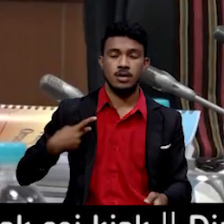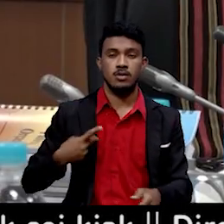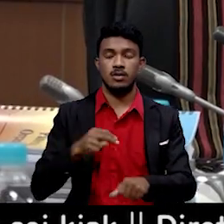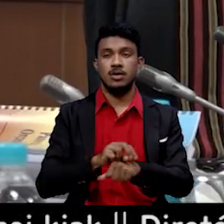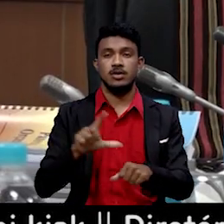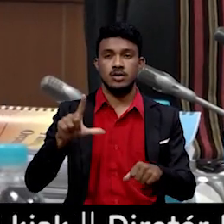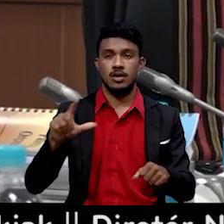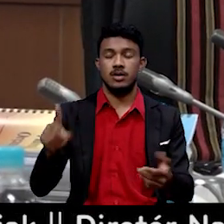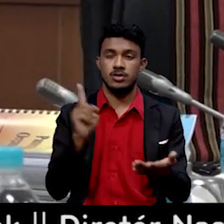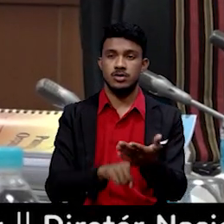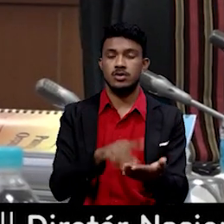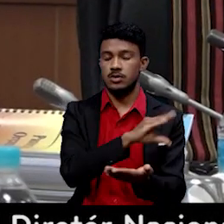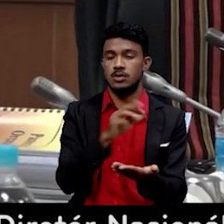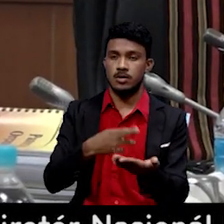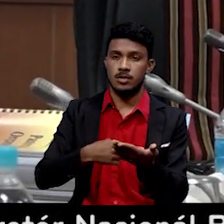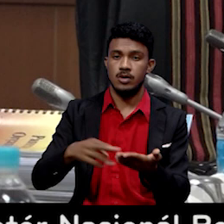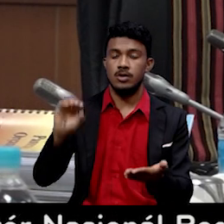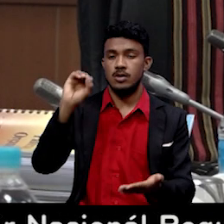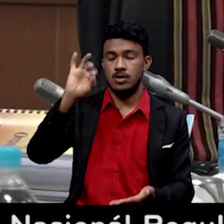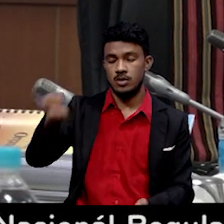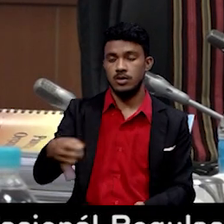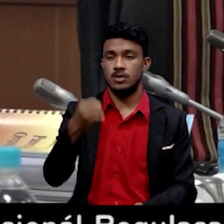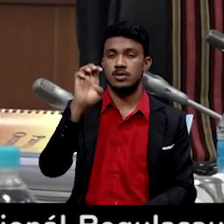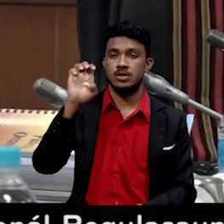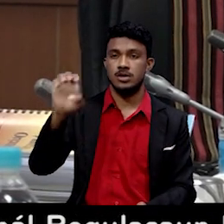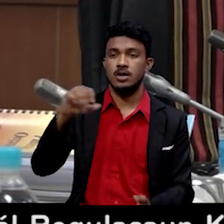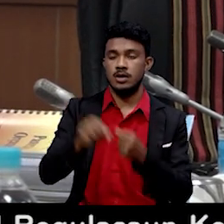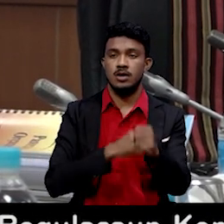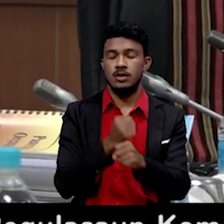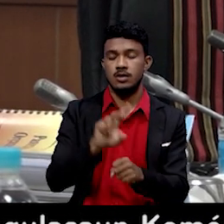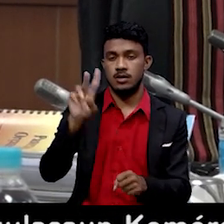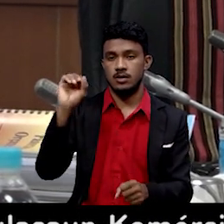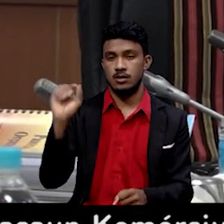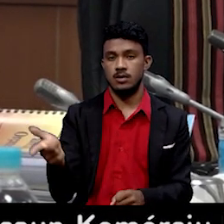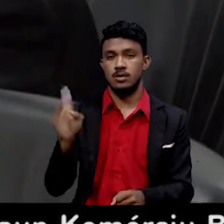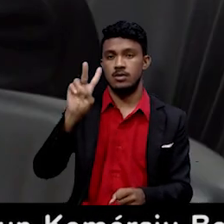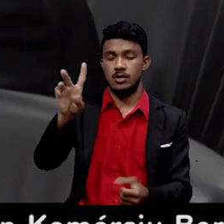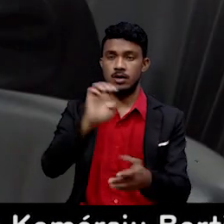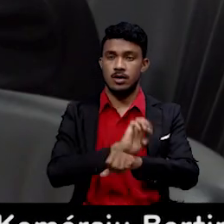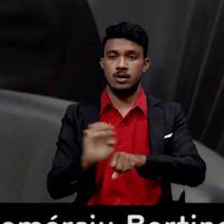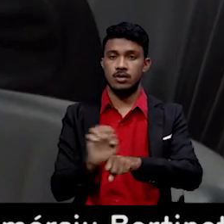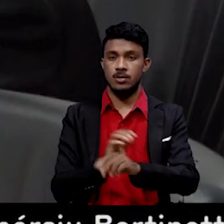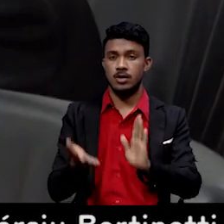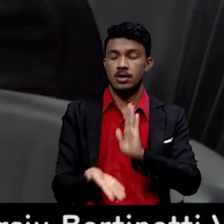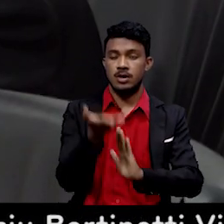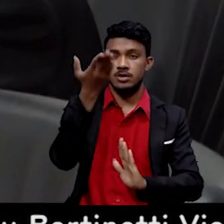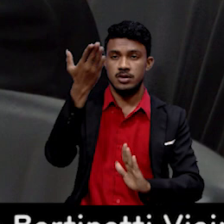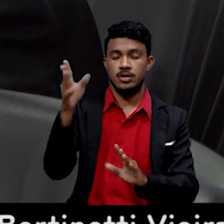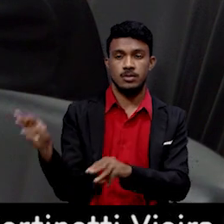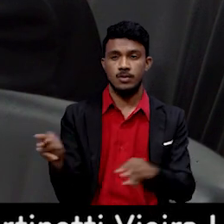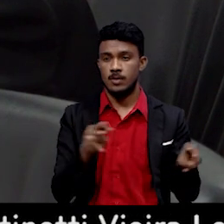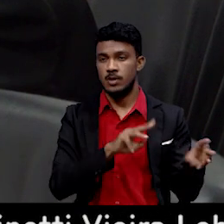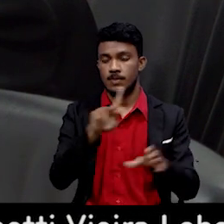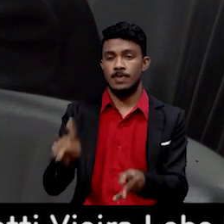aprova. E a proposta lei OJE Rihunrua Ruanulu Resenruane, tur classificação econômico asliu, maquia transferência